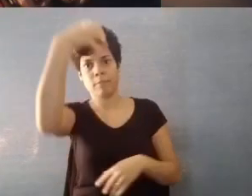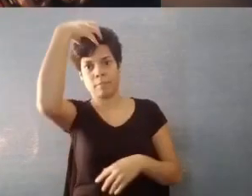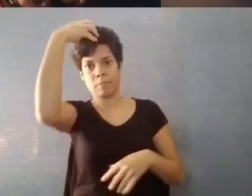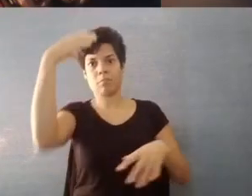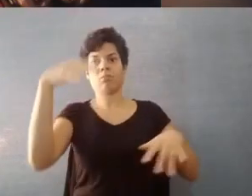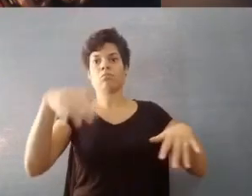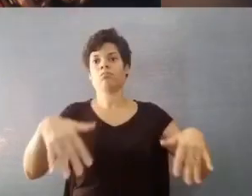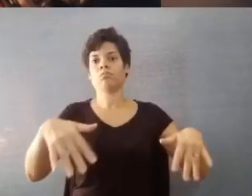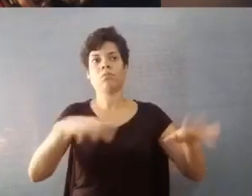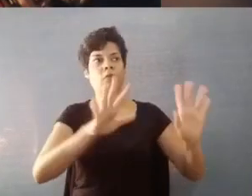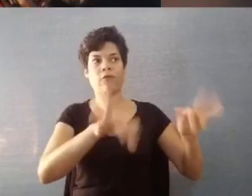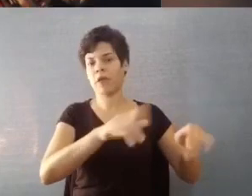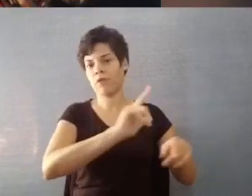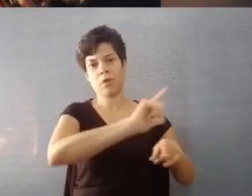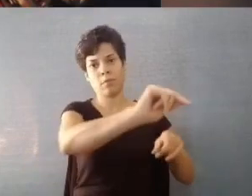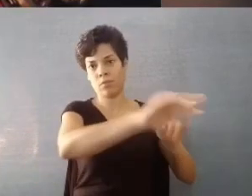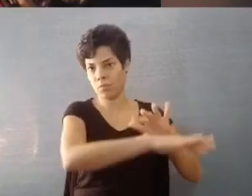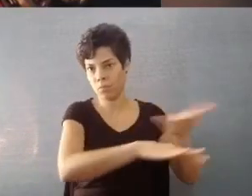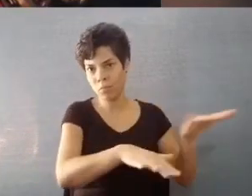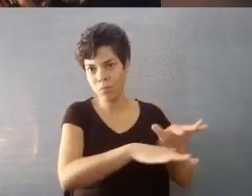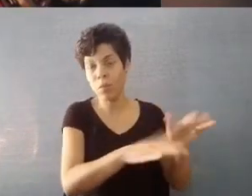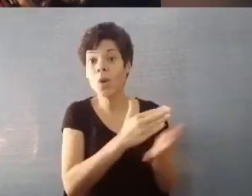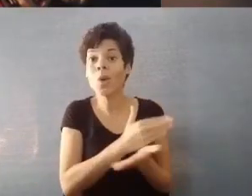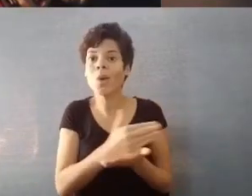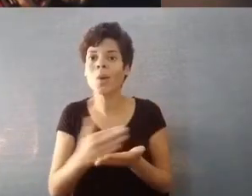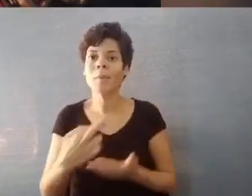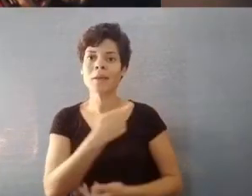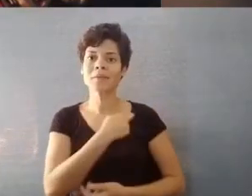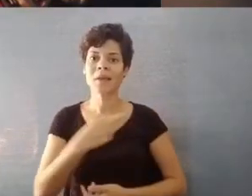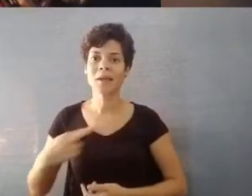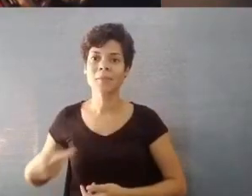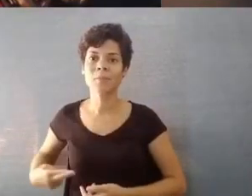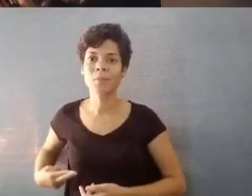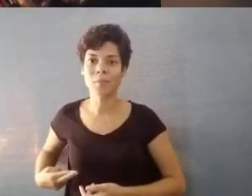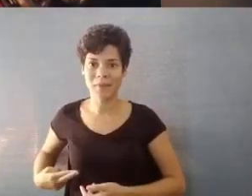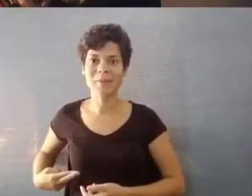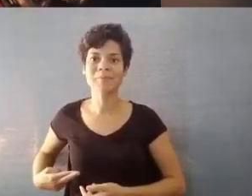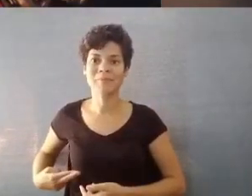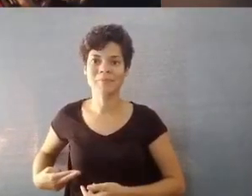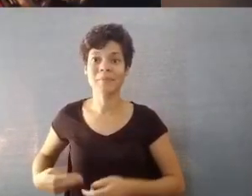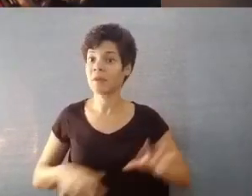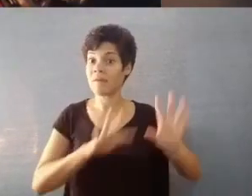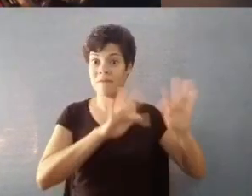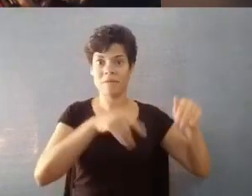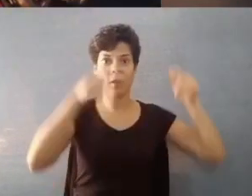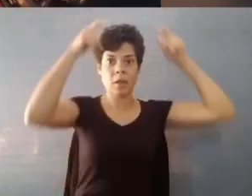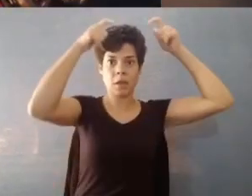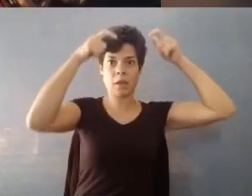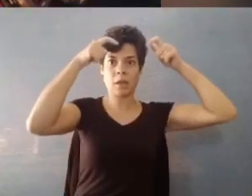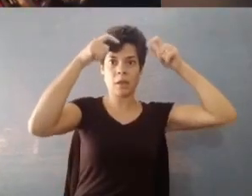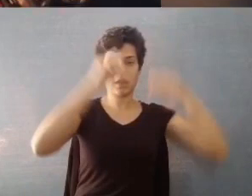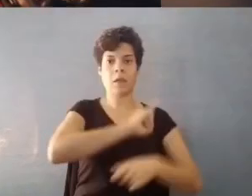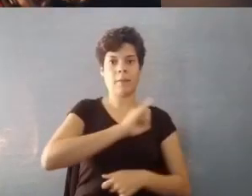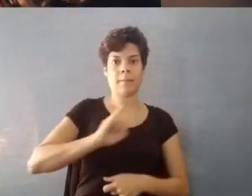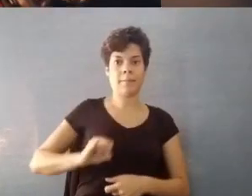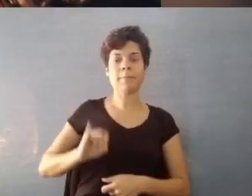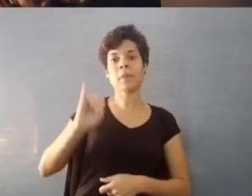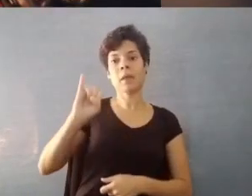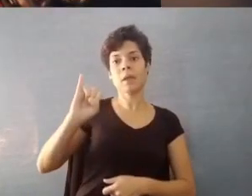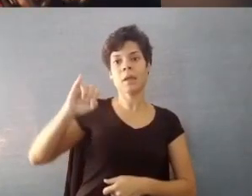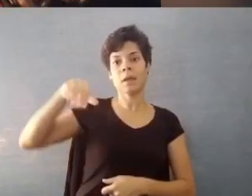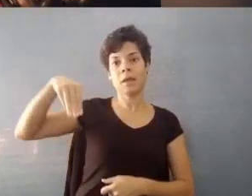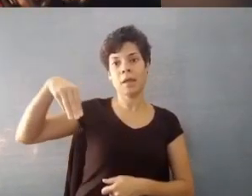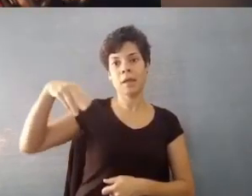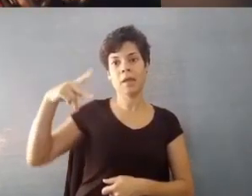República. O Brasil deixou de ser governado por um imperador e agora